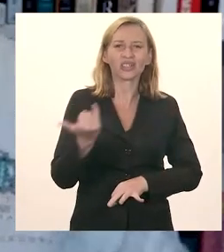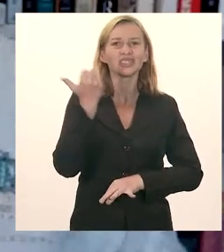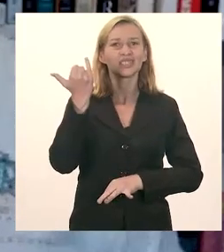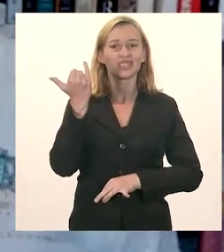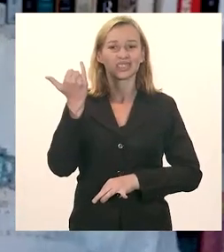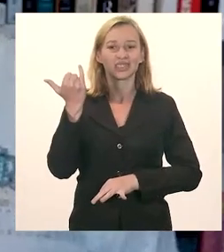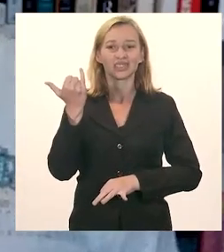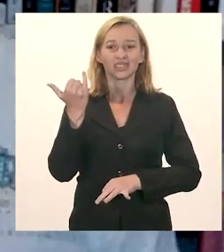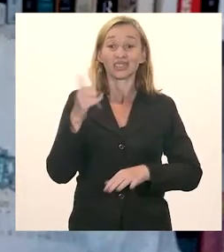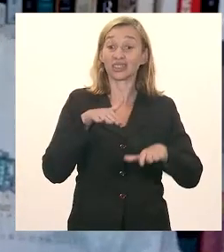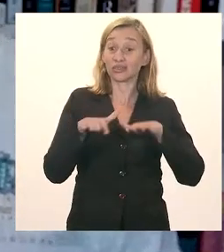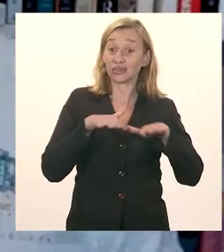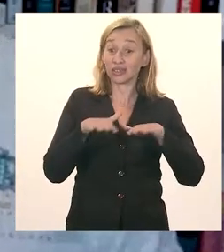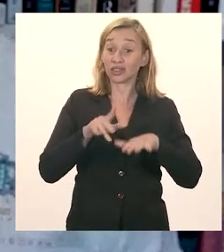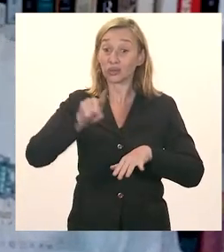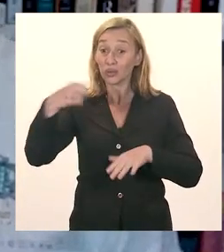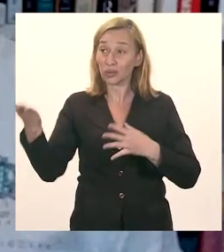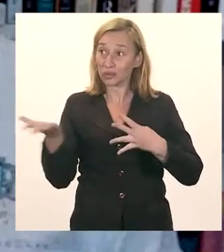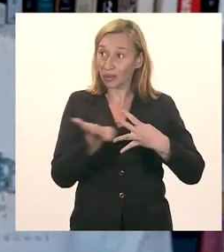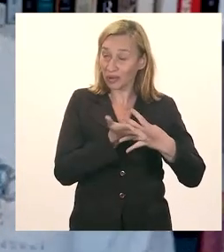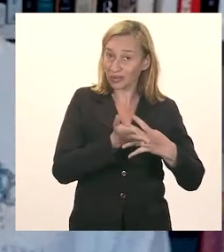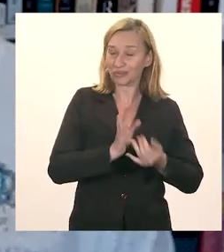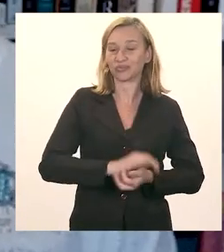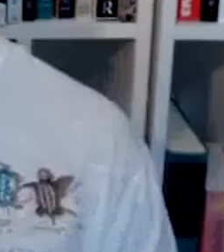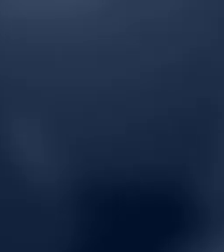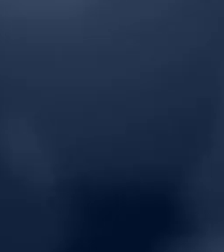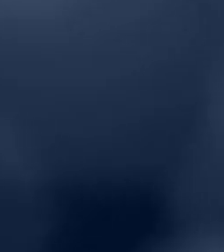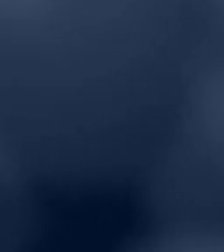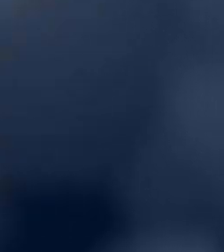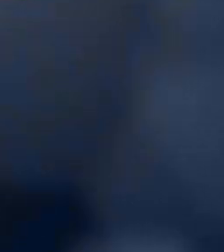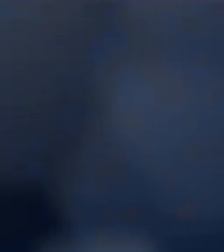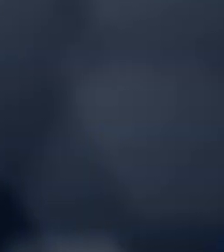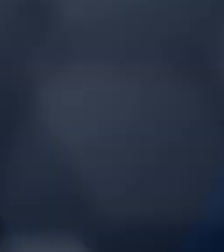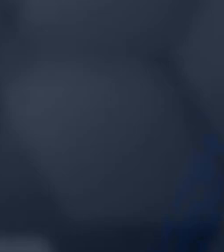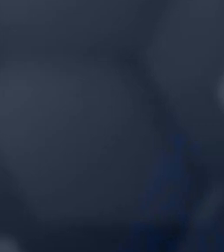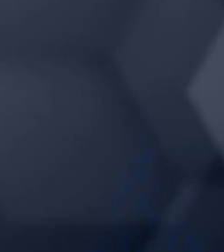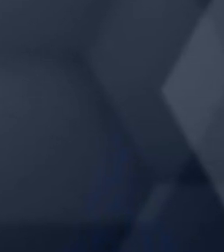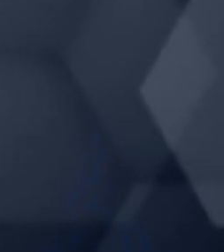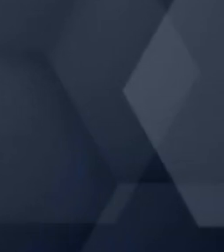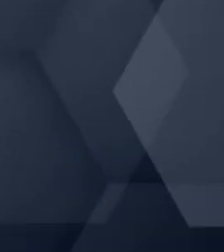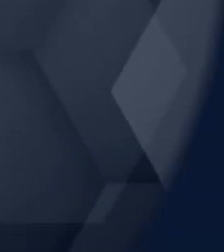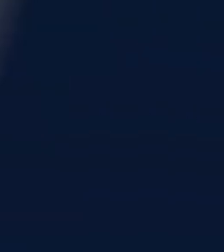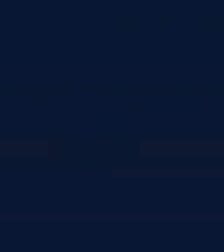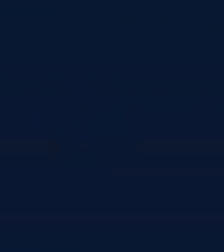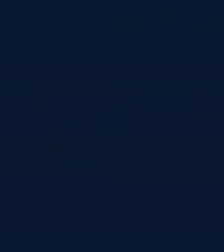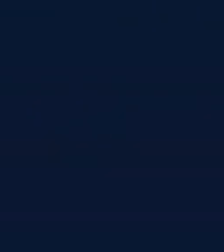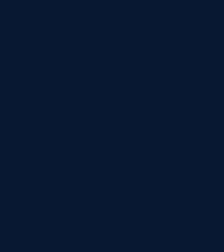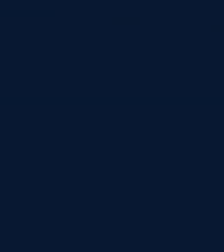importância dessas manifestações no próximo bloco.